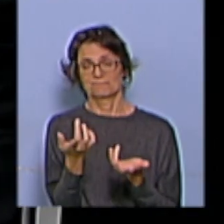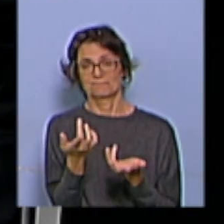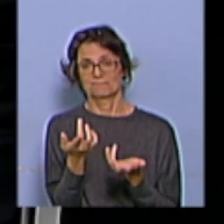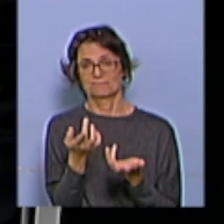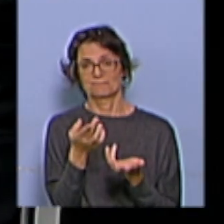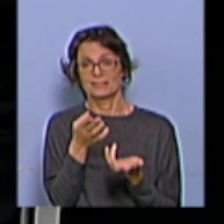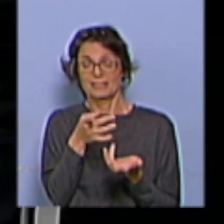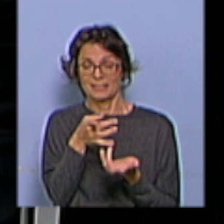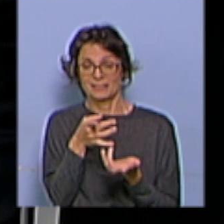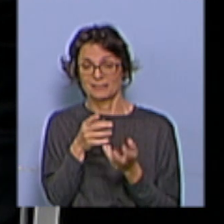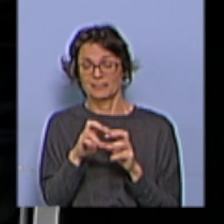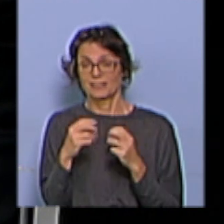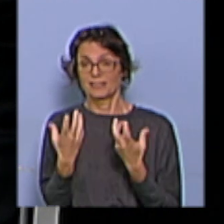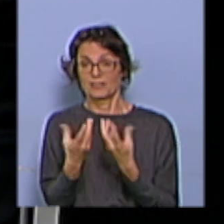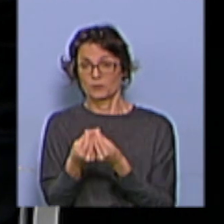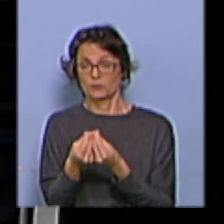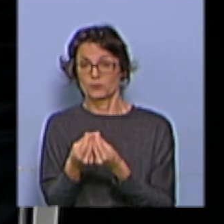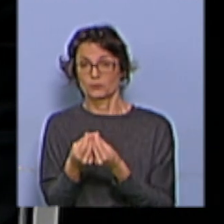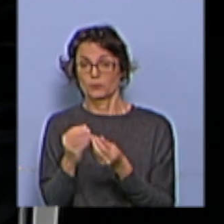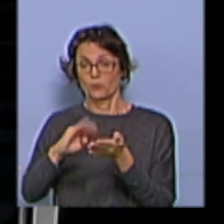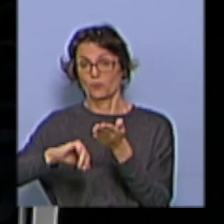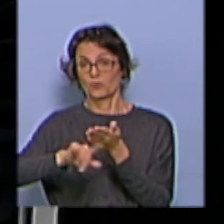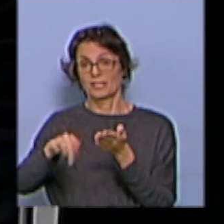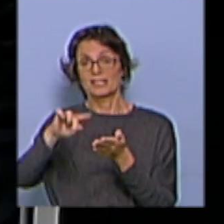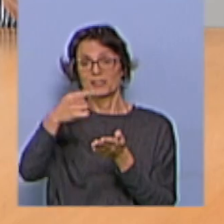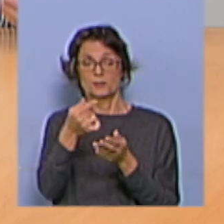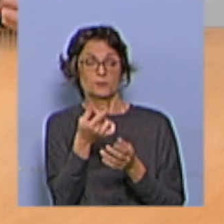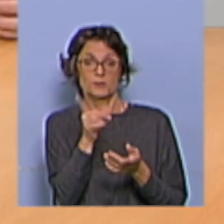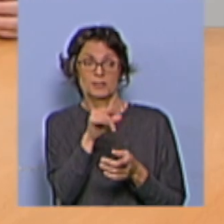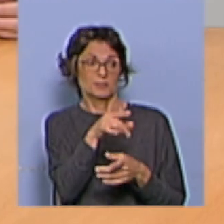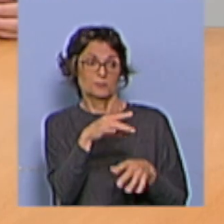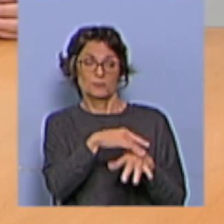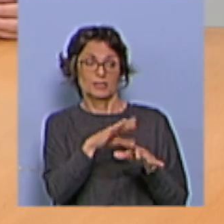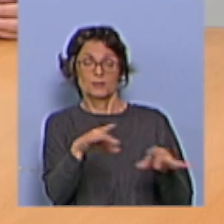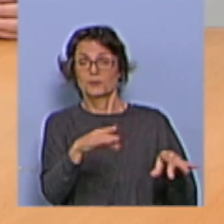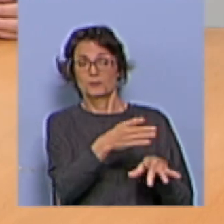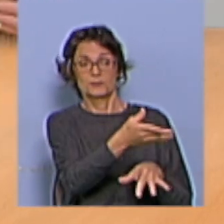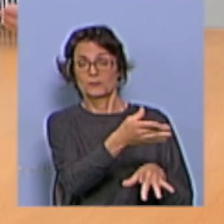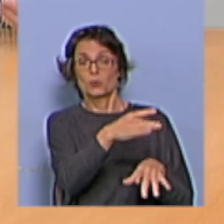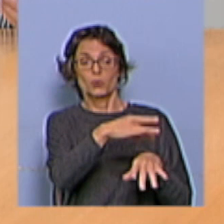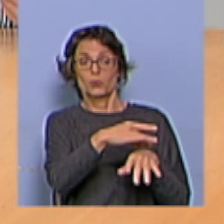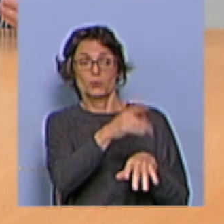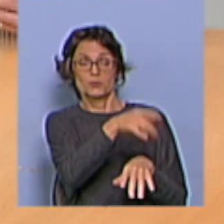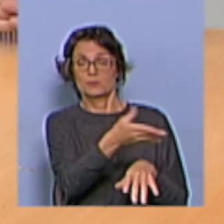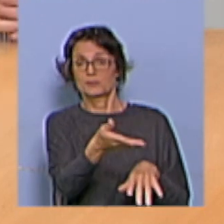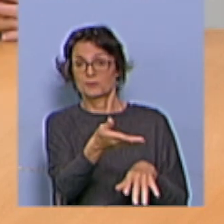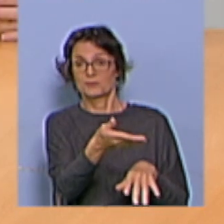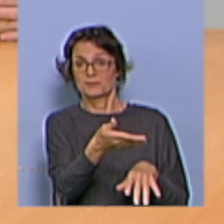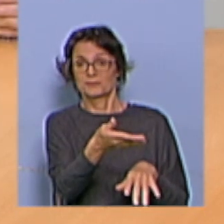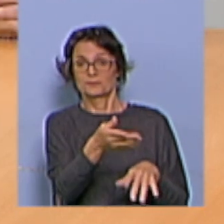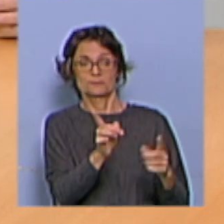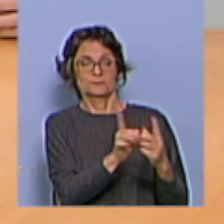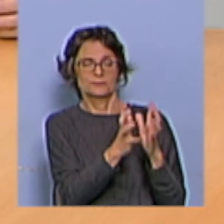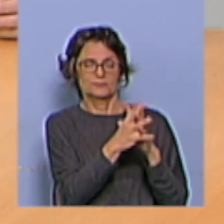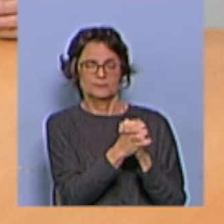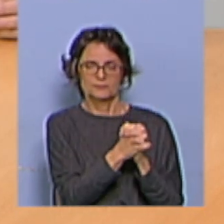próprios doentes, acompanhando-os na atenção às suas próprias necessidades espirituais, porque se os profissionais não estão